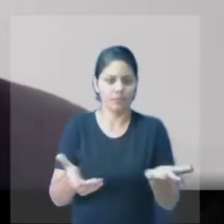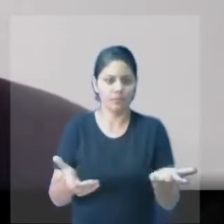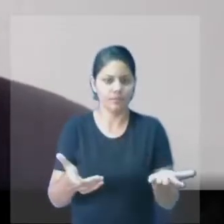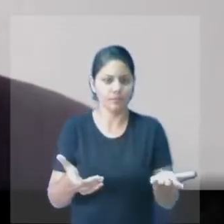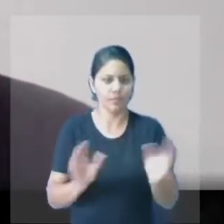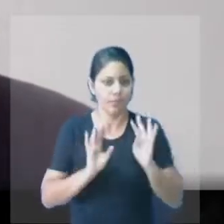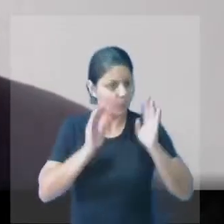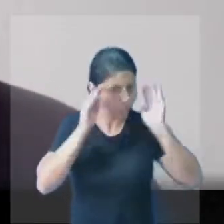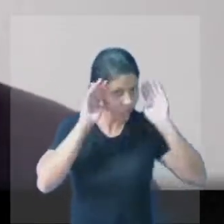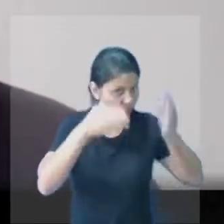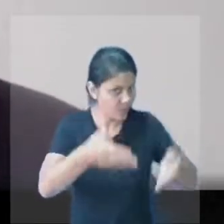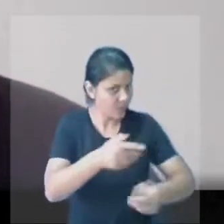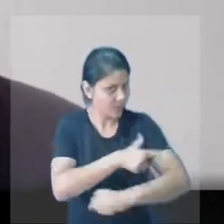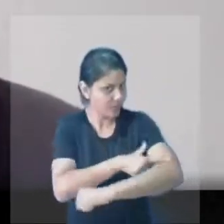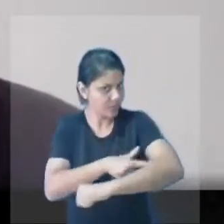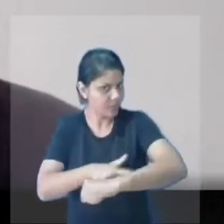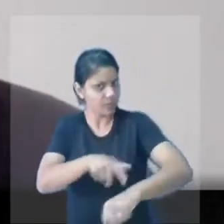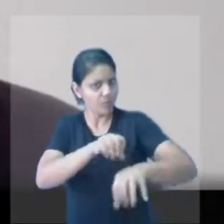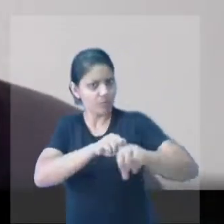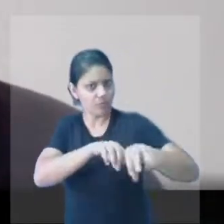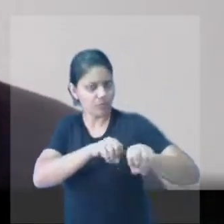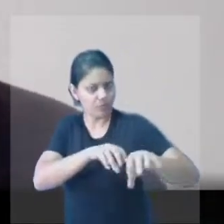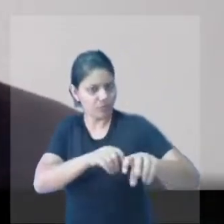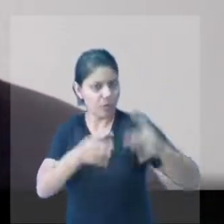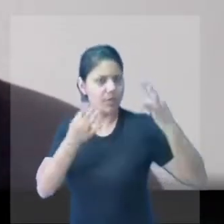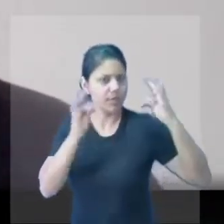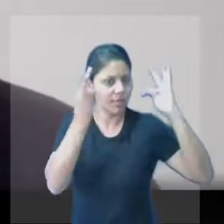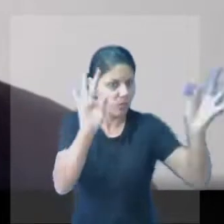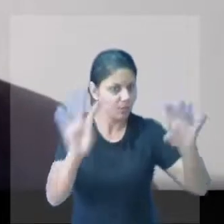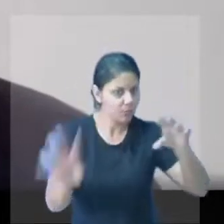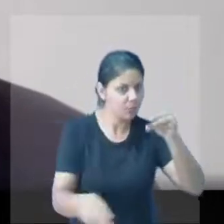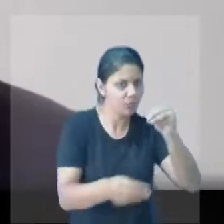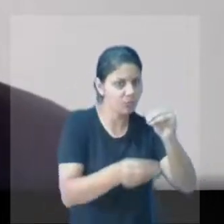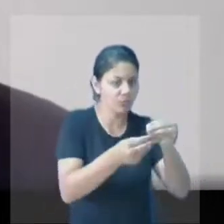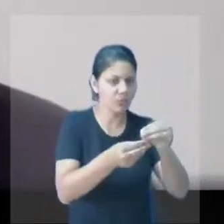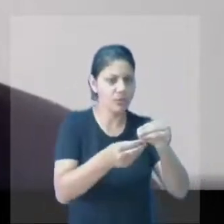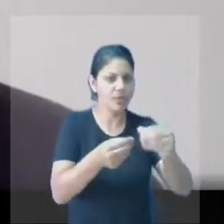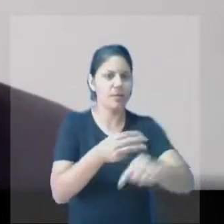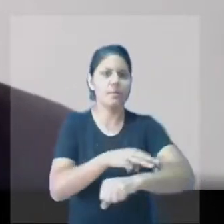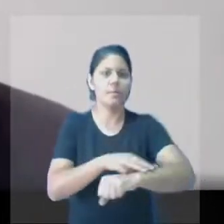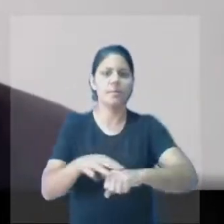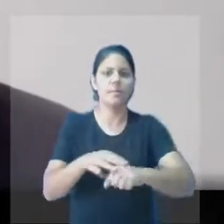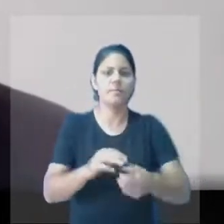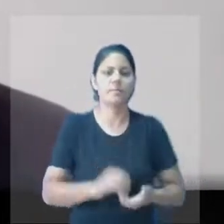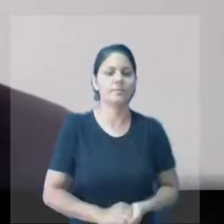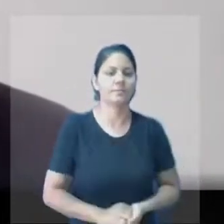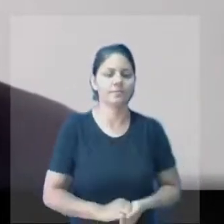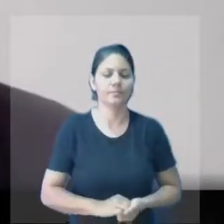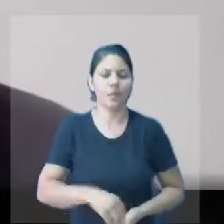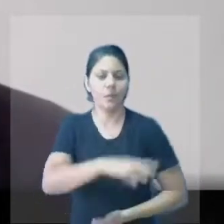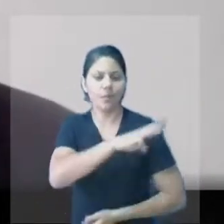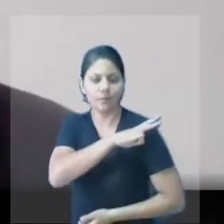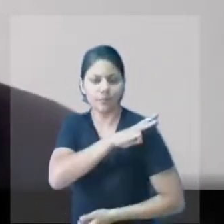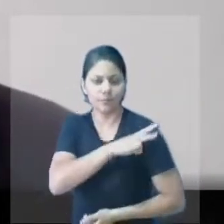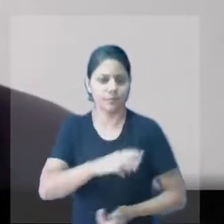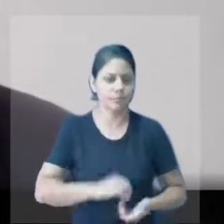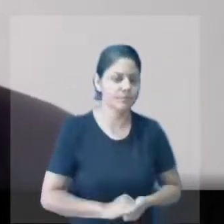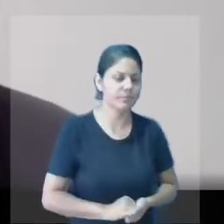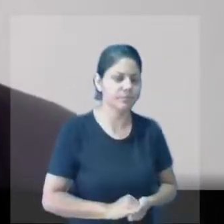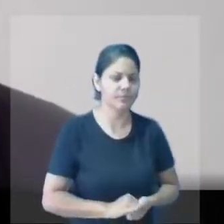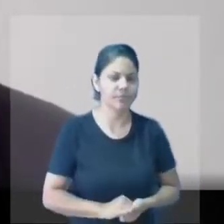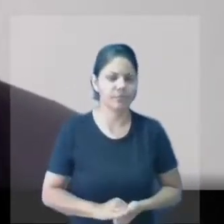com a educação, né, o ensino técnico integrado ao ensino médio, além dele ser um espaço do